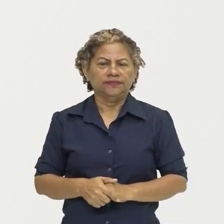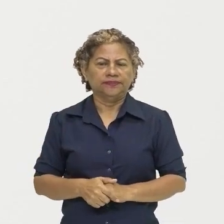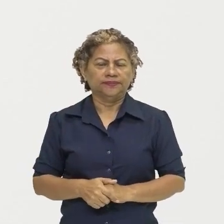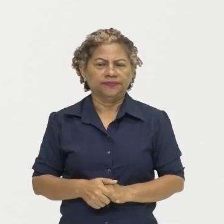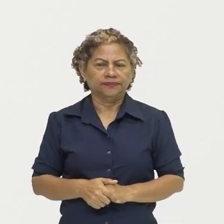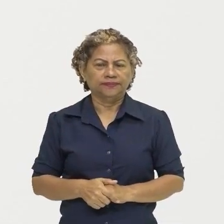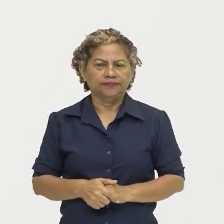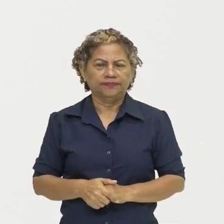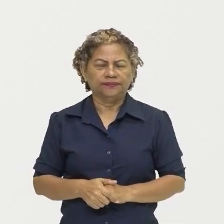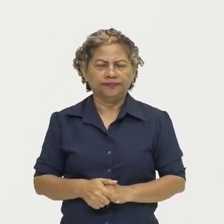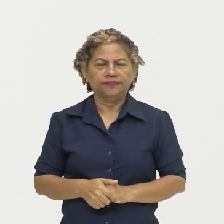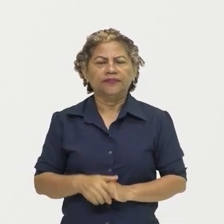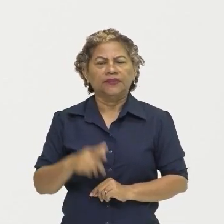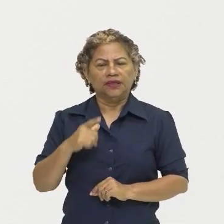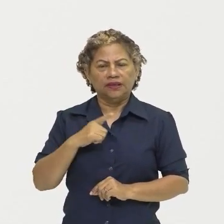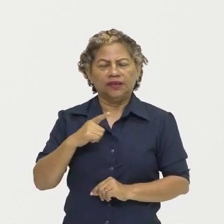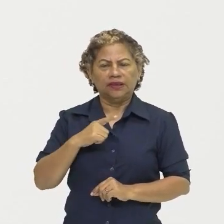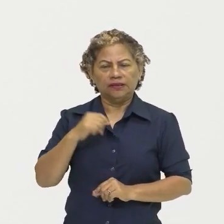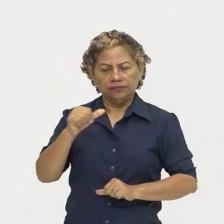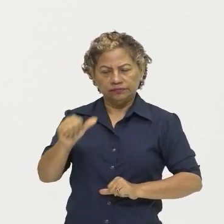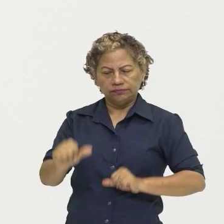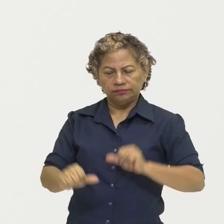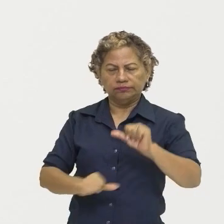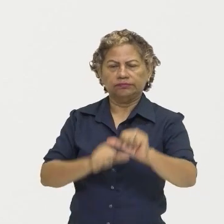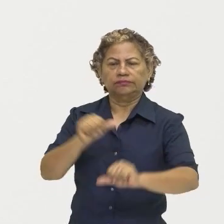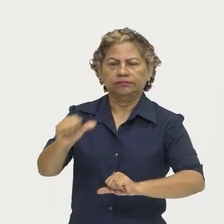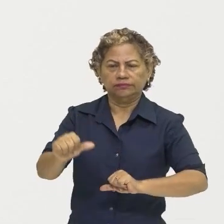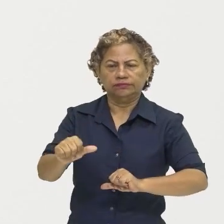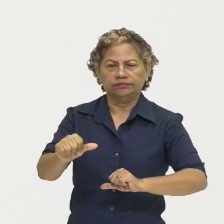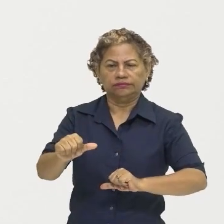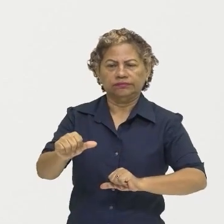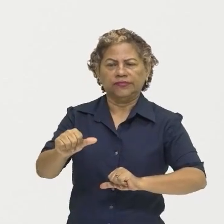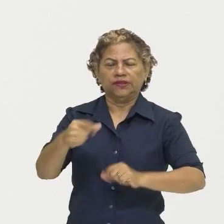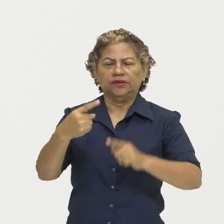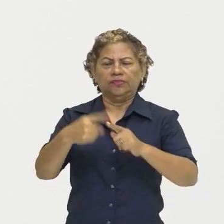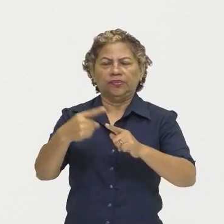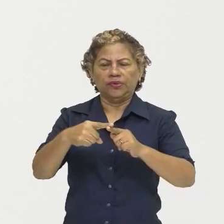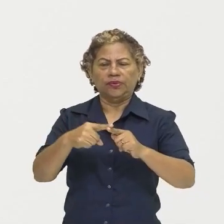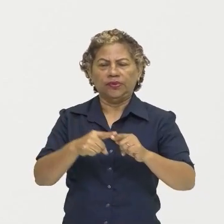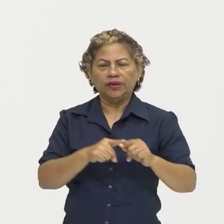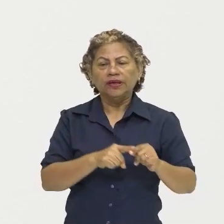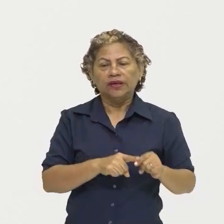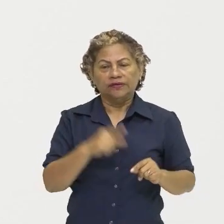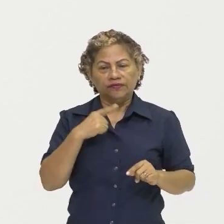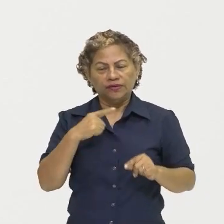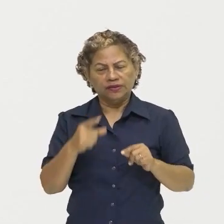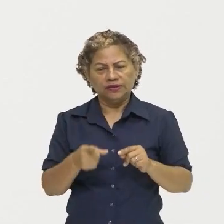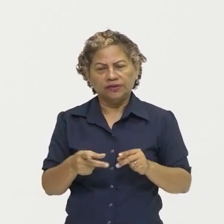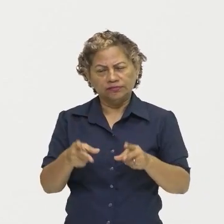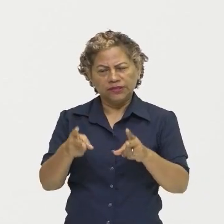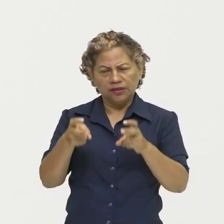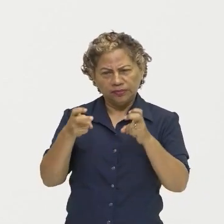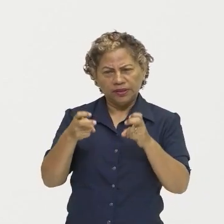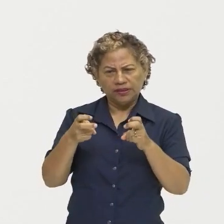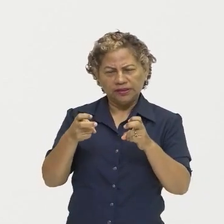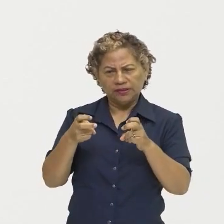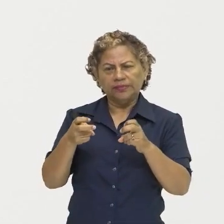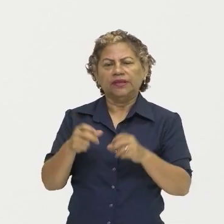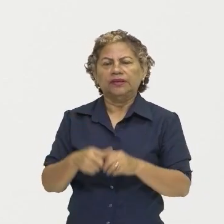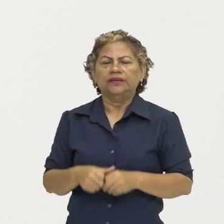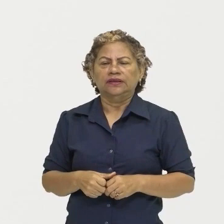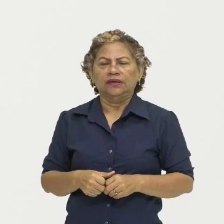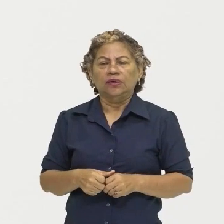imagem, é transformada em energia cinética do movimento. Ao tocar